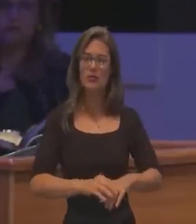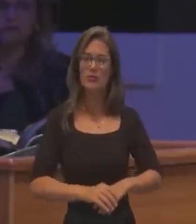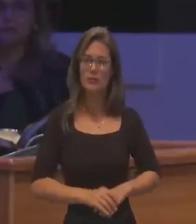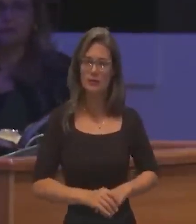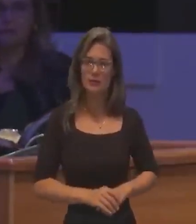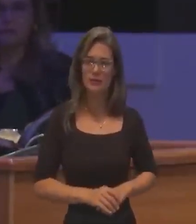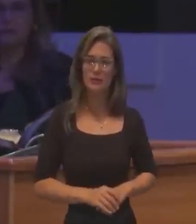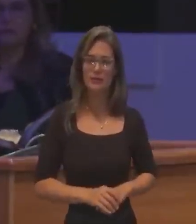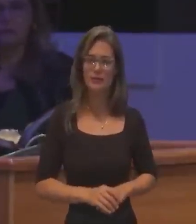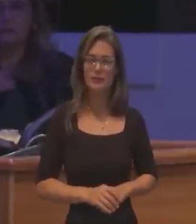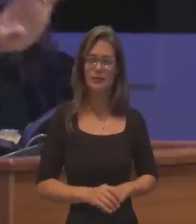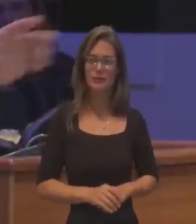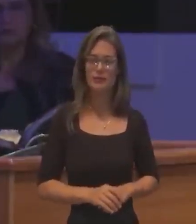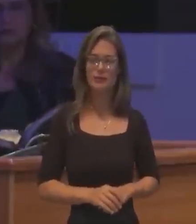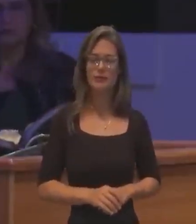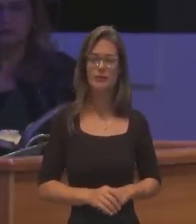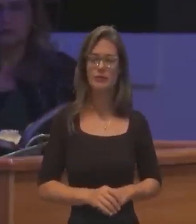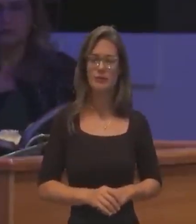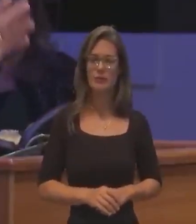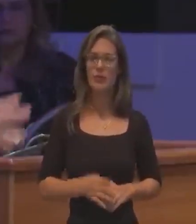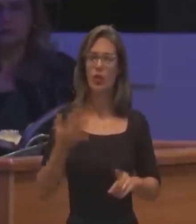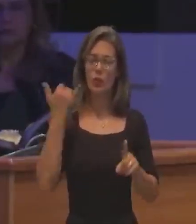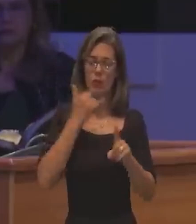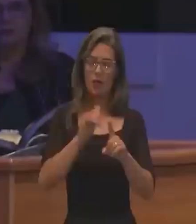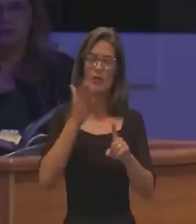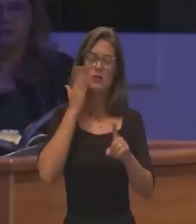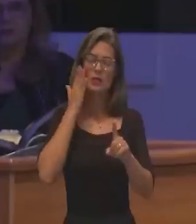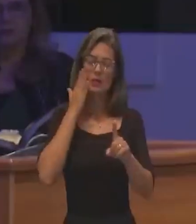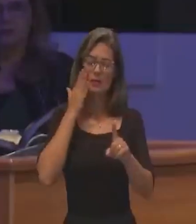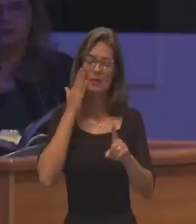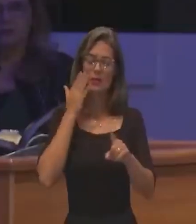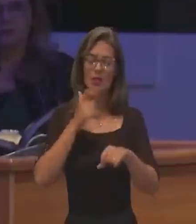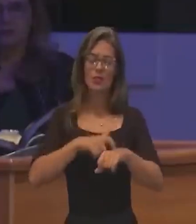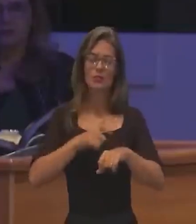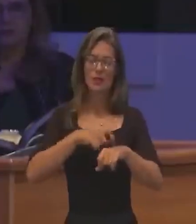que seria um tempo sangrento, um tempo de injustiças,